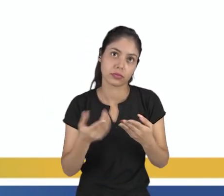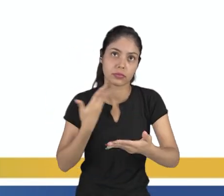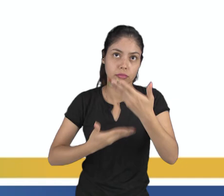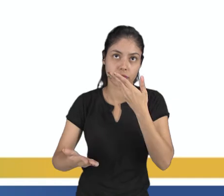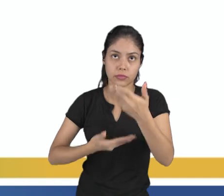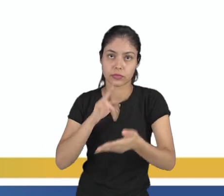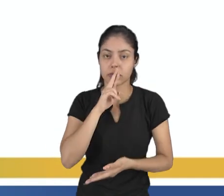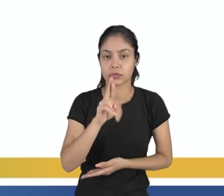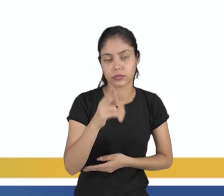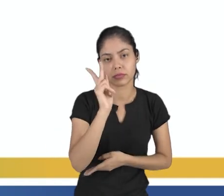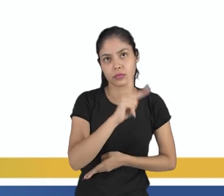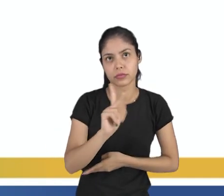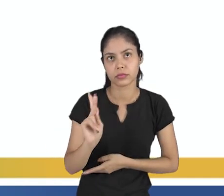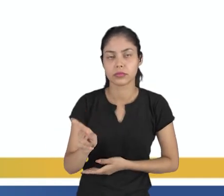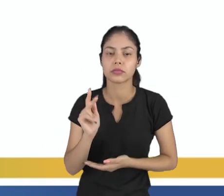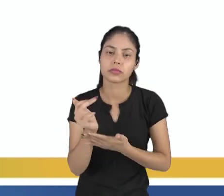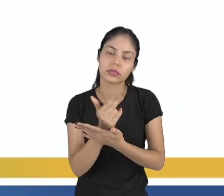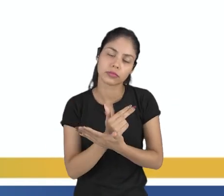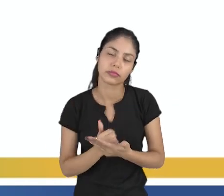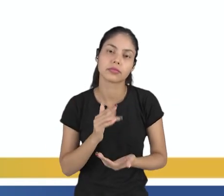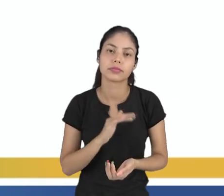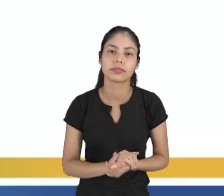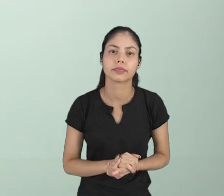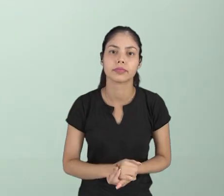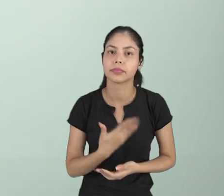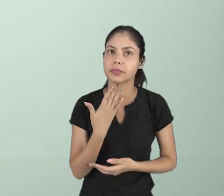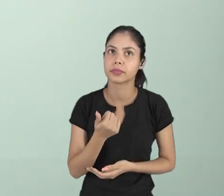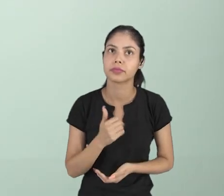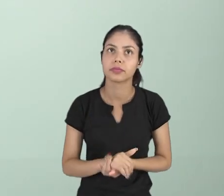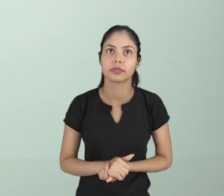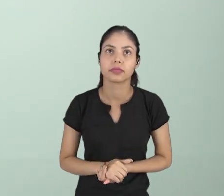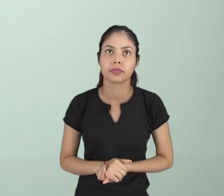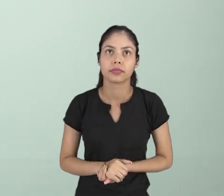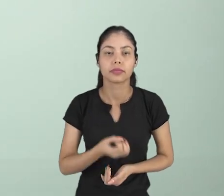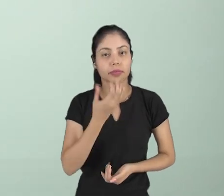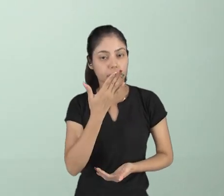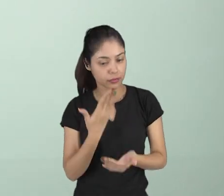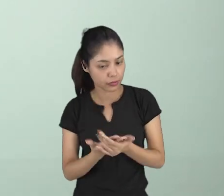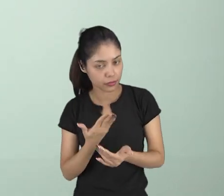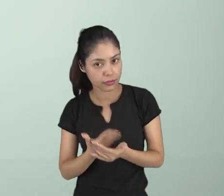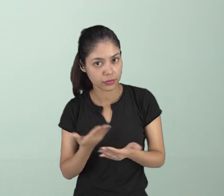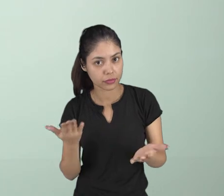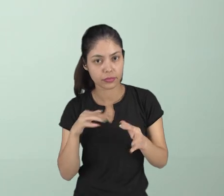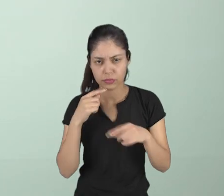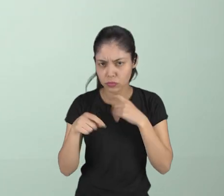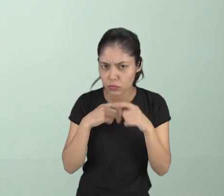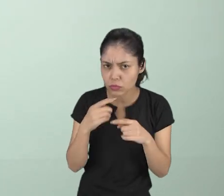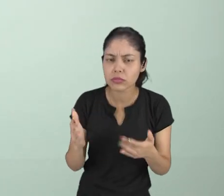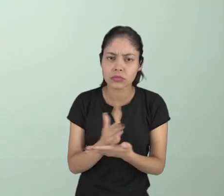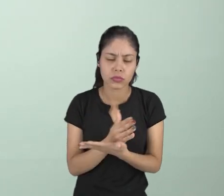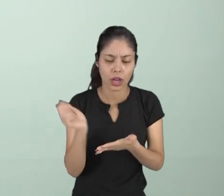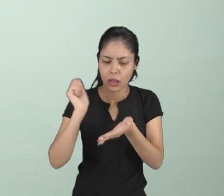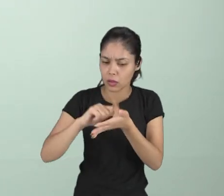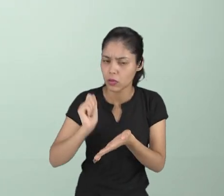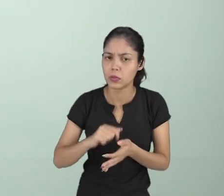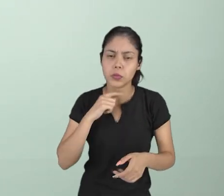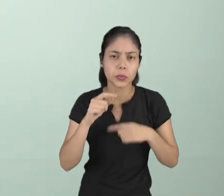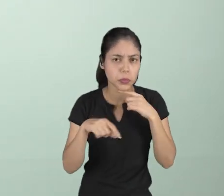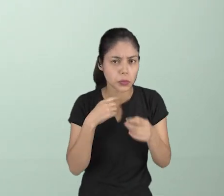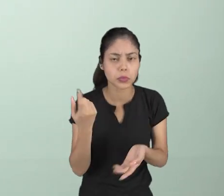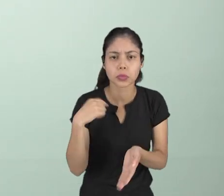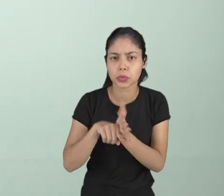vai compartilhar a resposta com o seu professor de arte, tá bom? Bom, gente, se ficou alguma dúvida, anota, pergunta